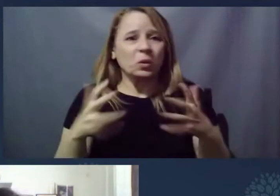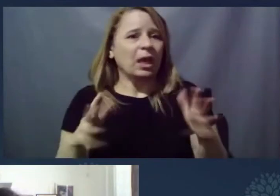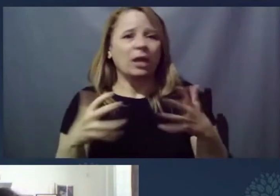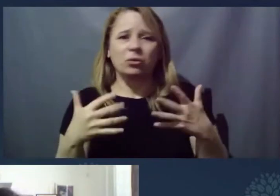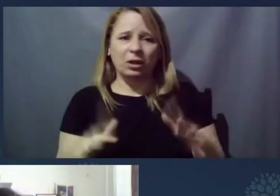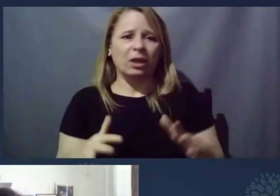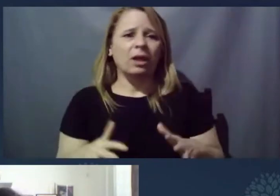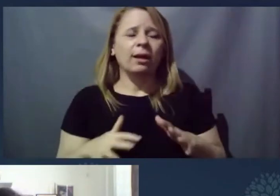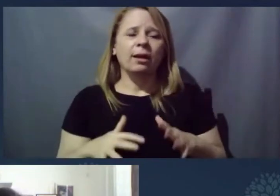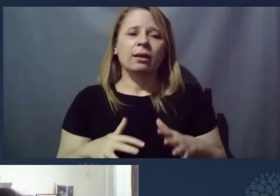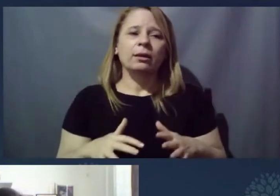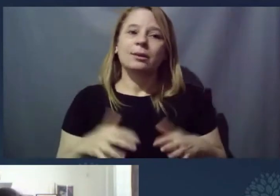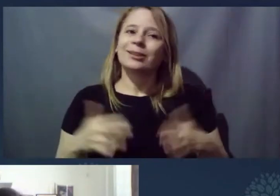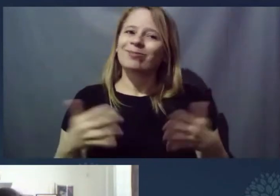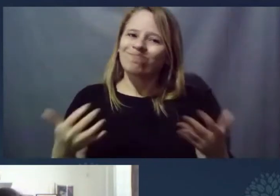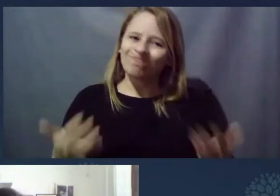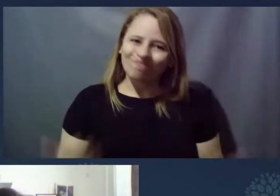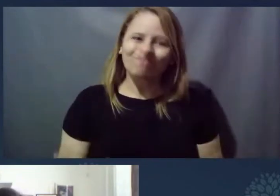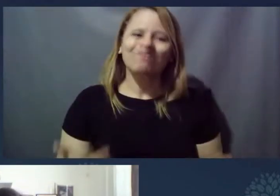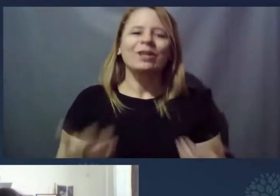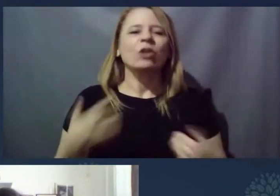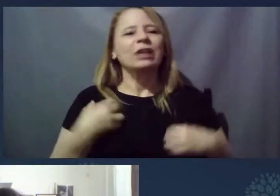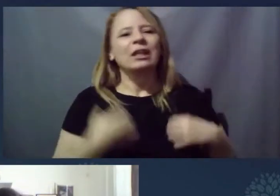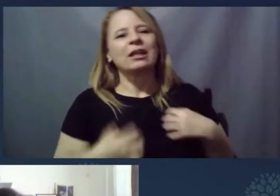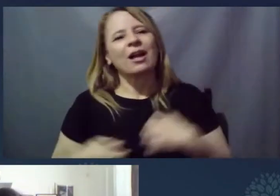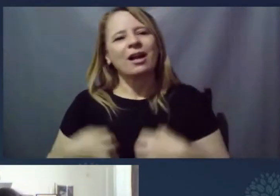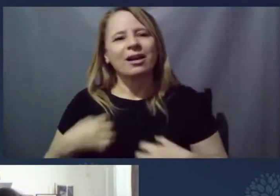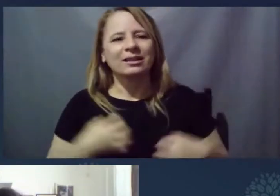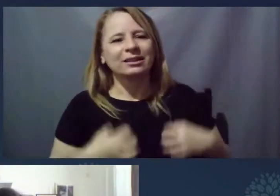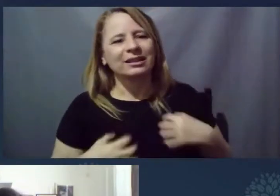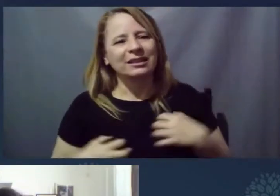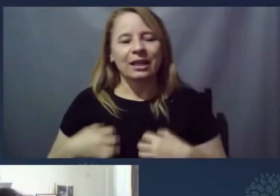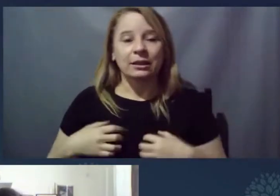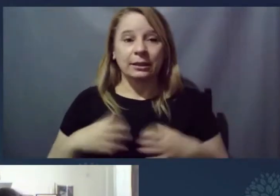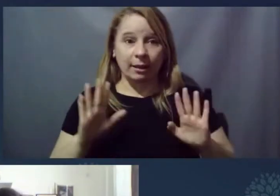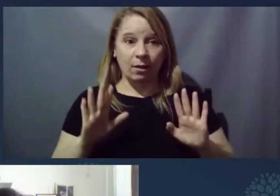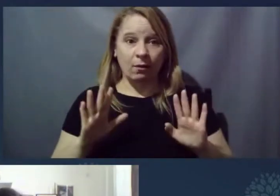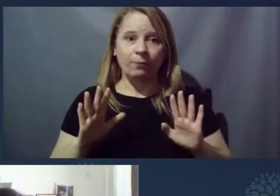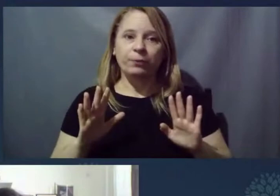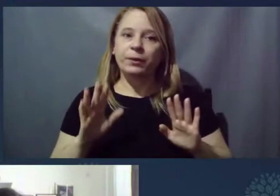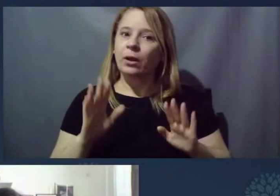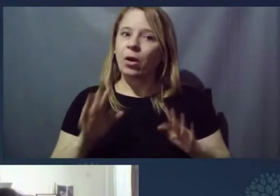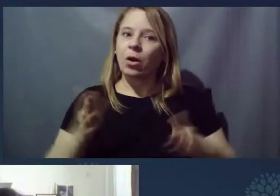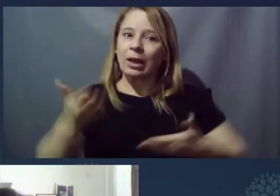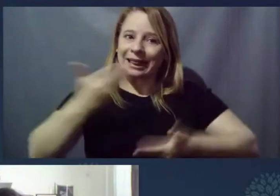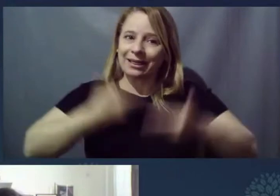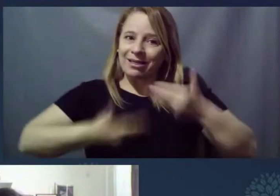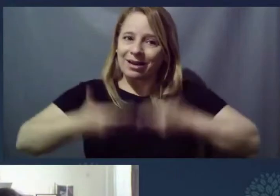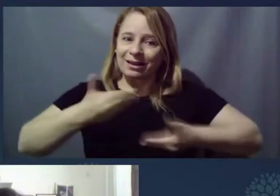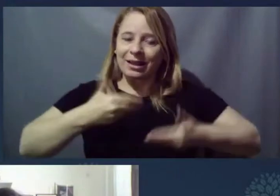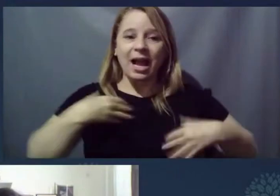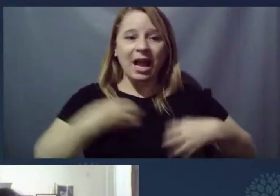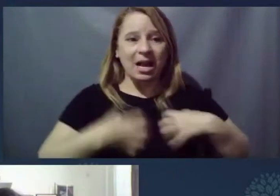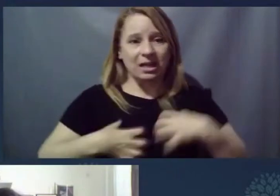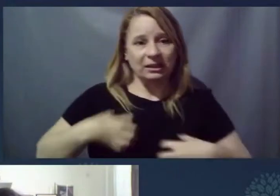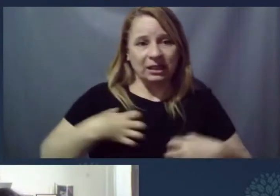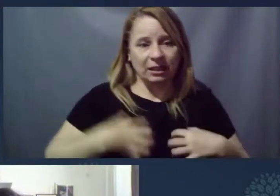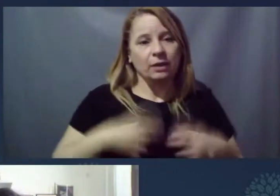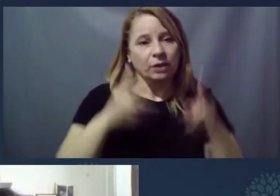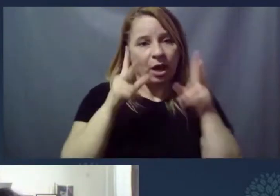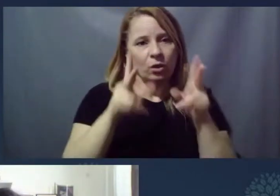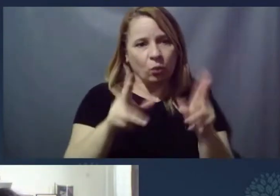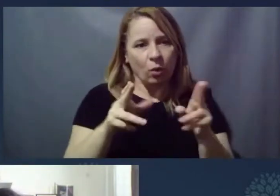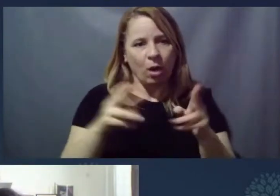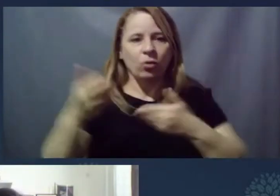acaba que fica mais propensa a ter crise de ansiedade. Então, tratar a ansiedade é importante para eu tratar a minha asma também. Então,